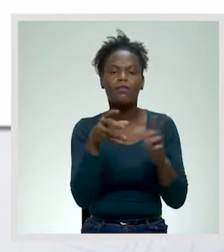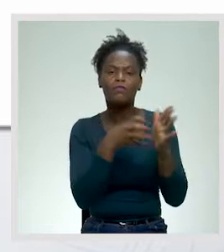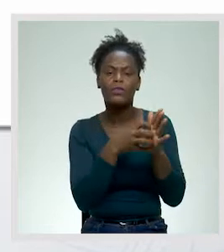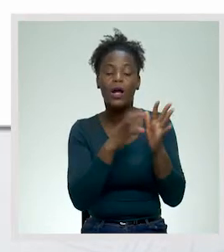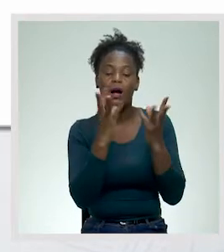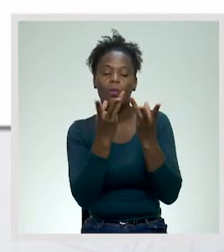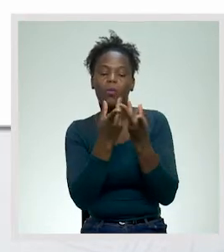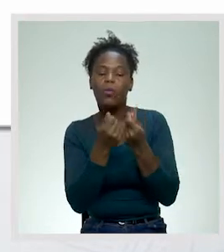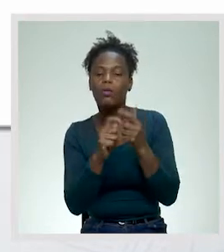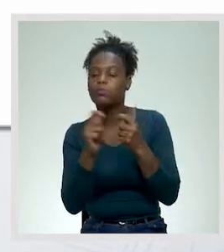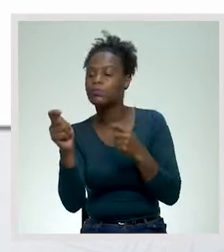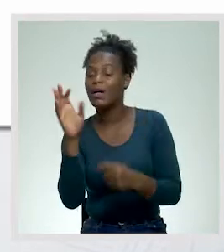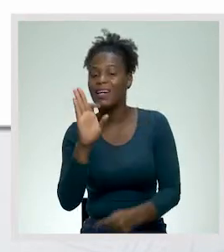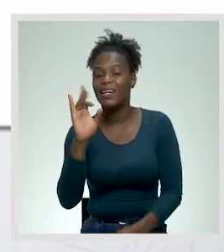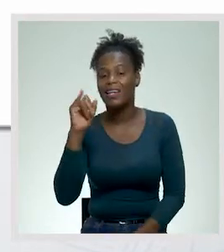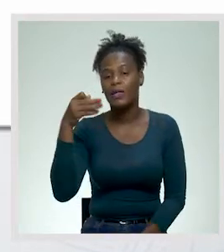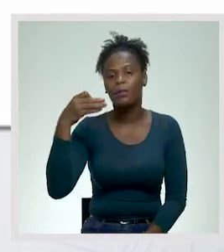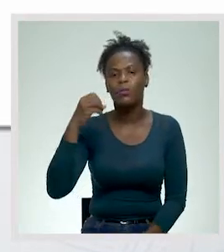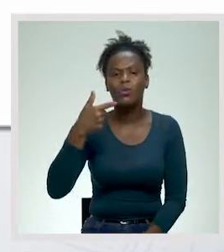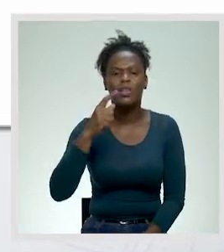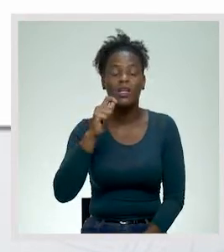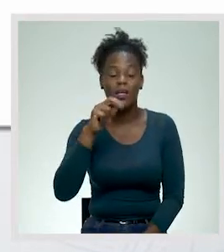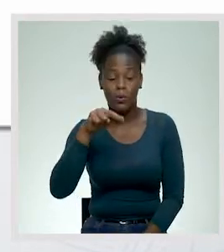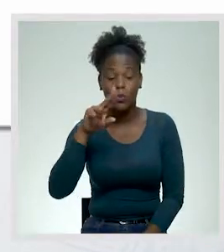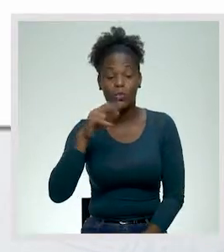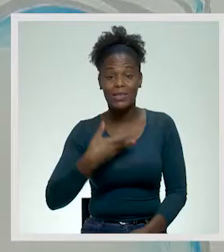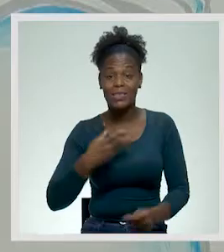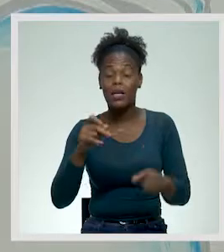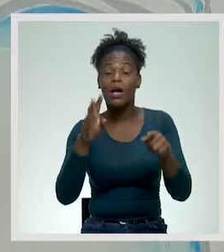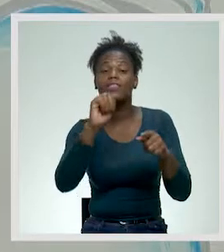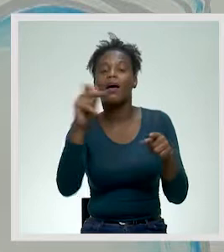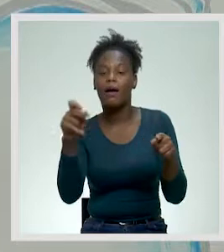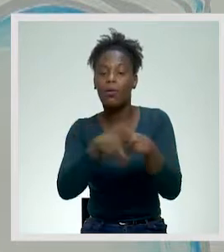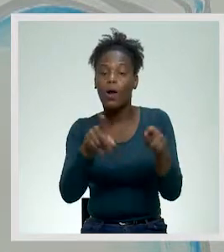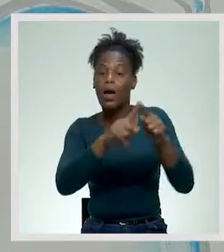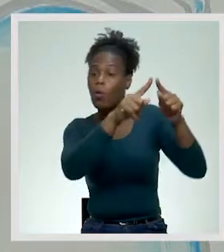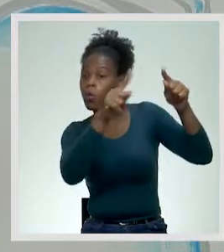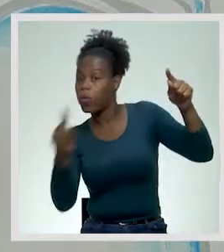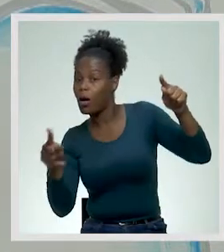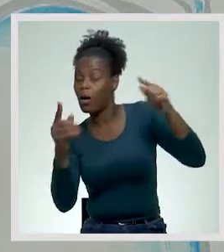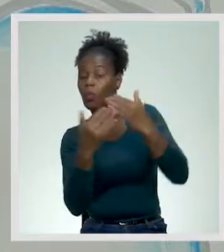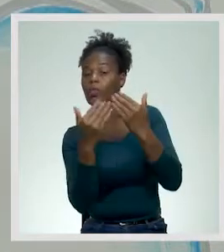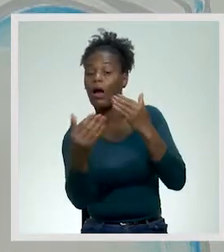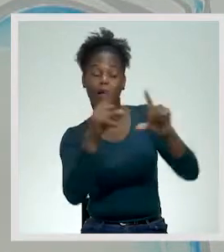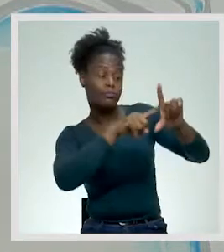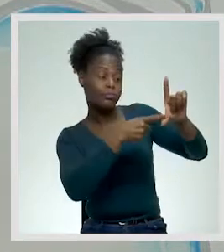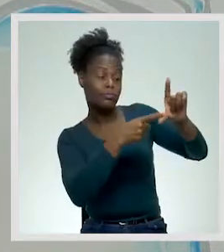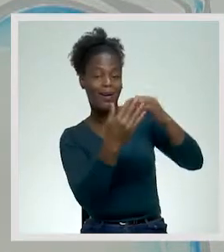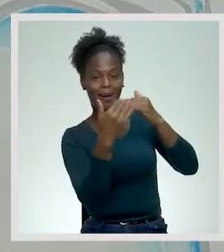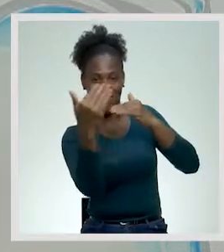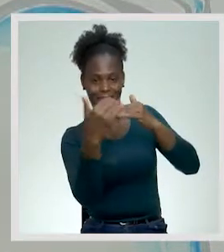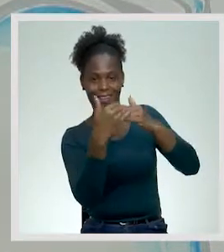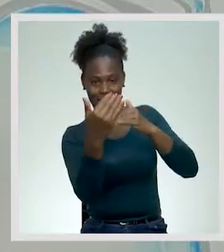da hipotenusa. Mas quem é a hipotenusa? Hipotenusa é o lado que fica oposto ao ângulo reto. Nesse